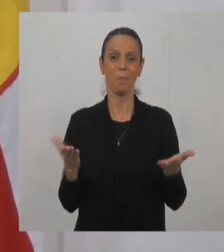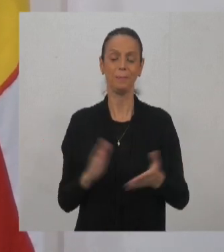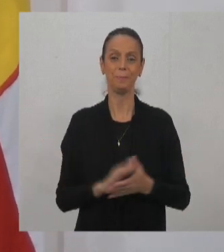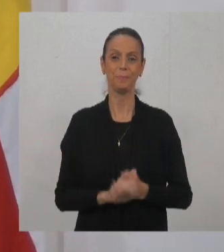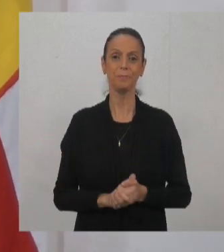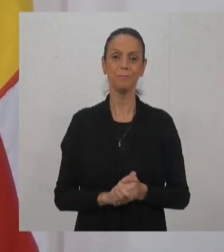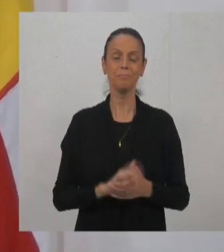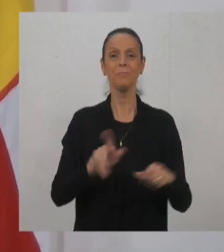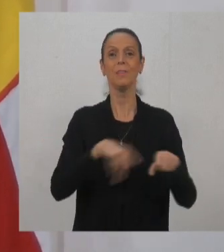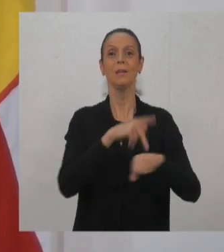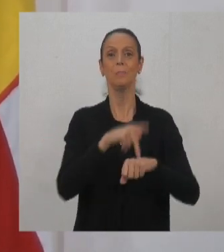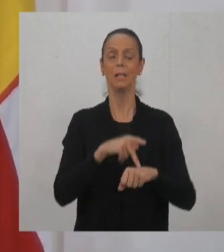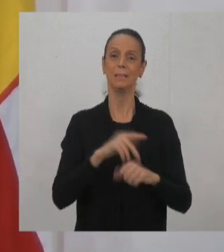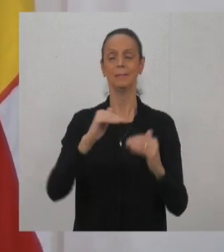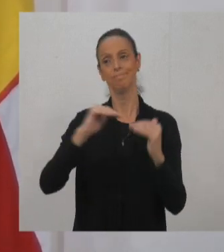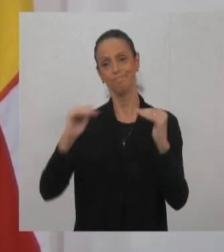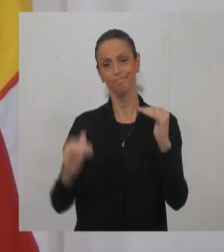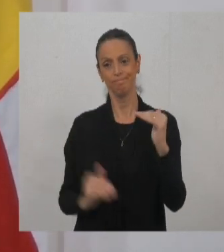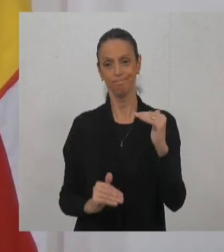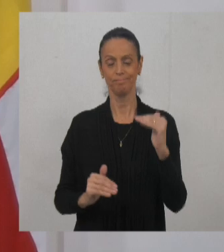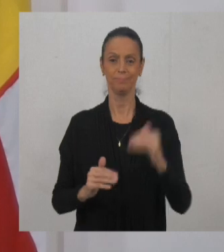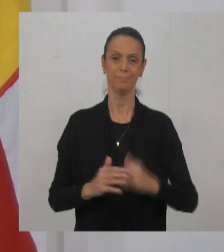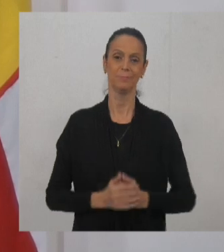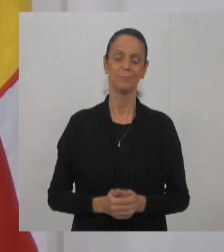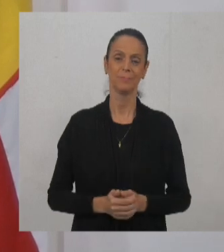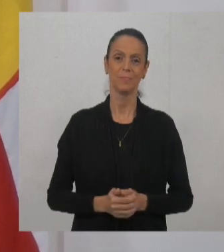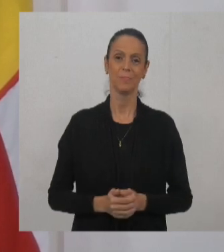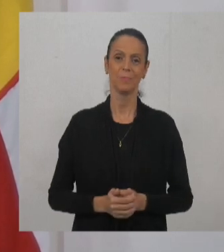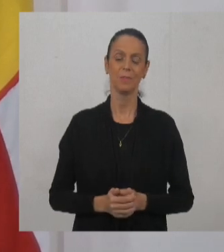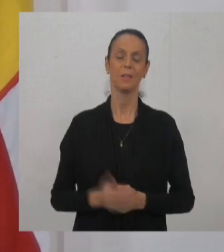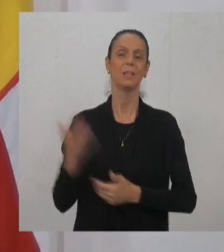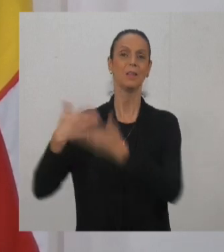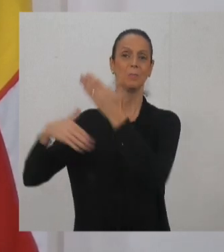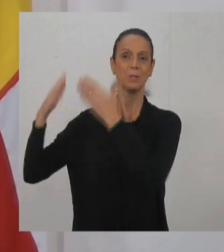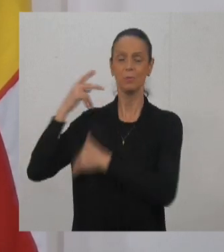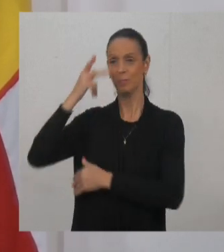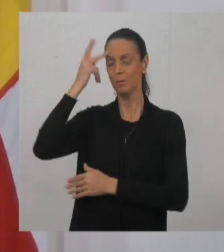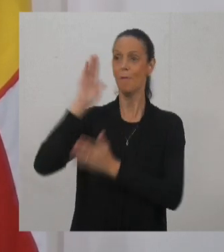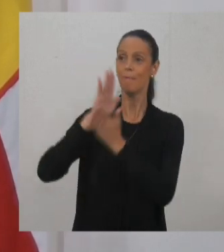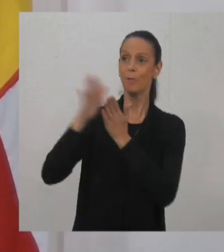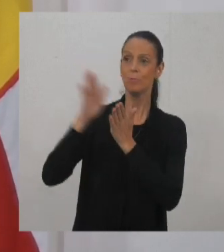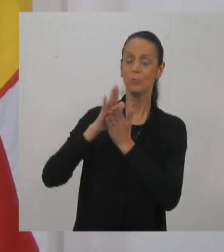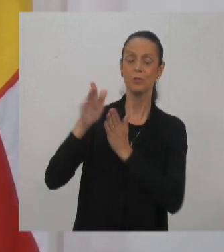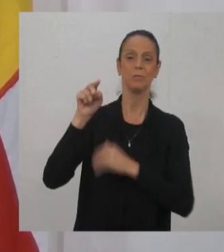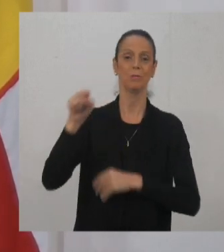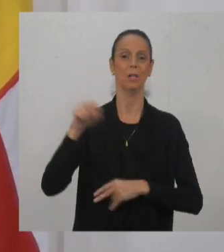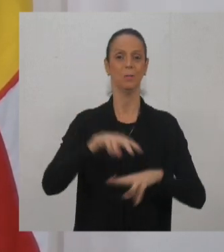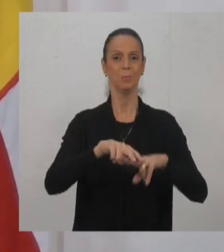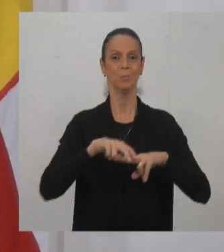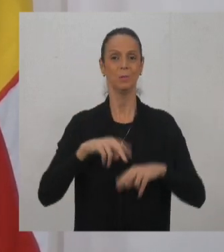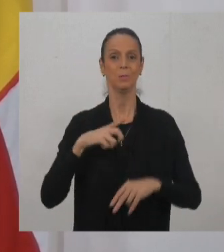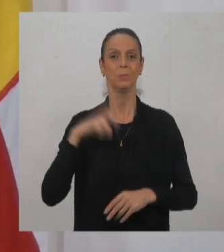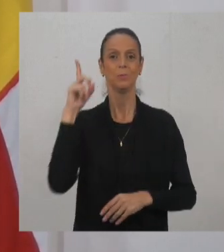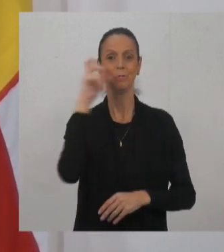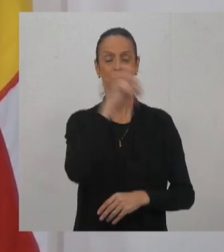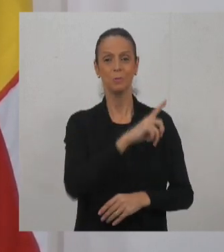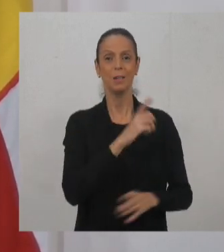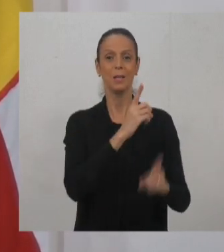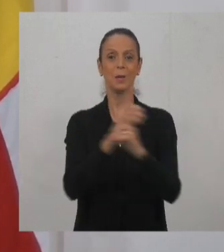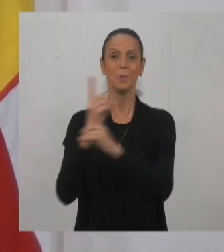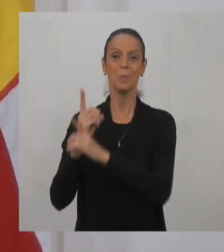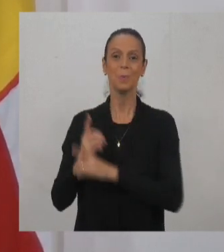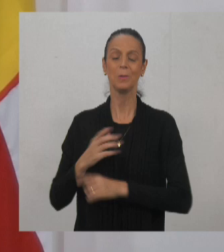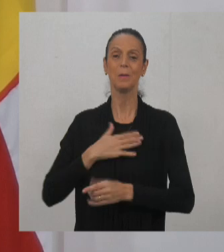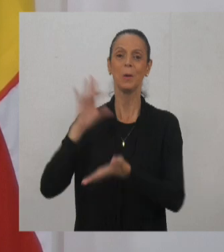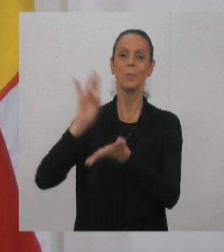os países ficam subjugados, e os nossos antepassados vieram fugidos de lá. Por isso eu estou com dificuldade de encontrar a minha origem